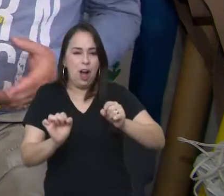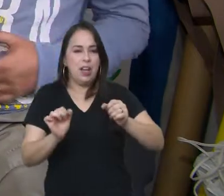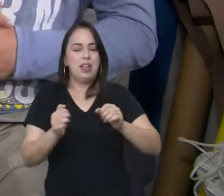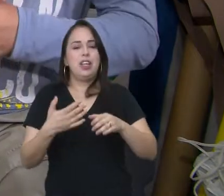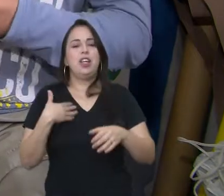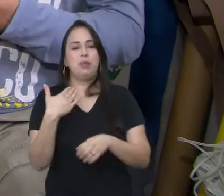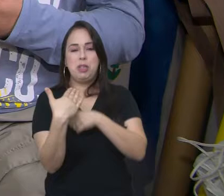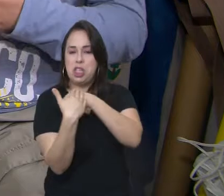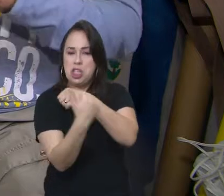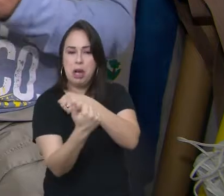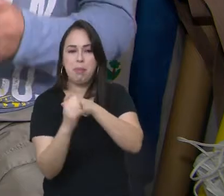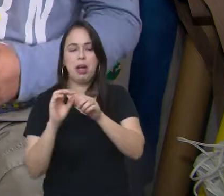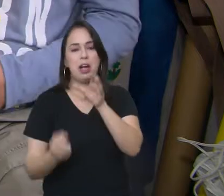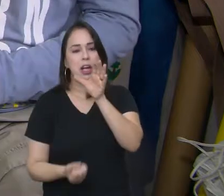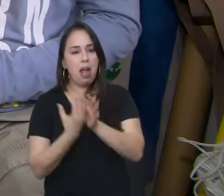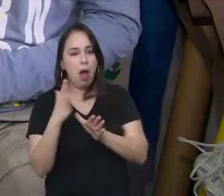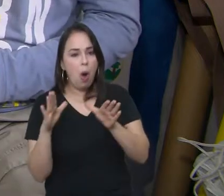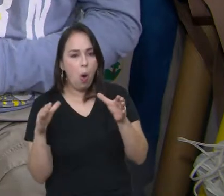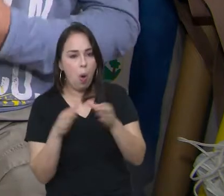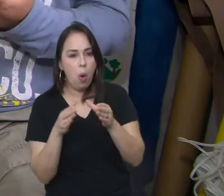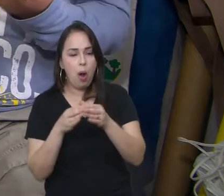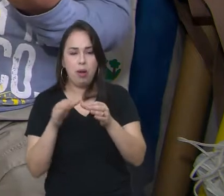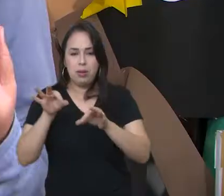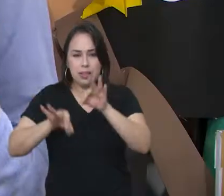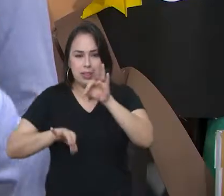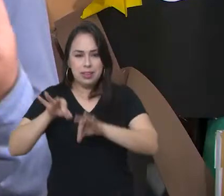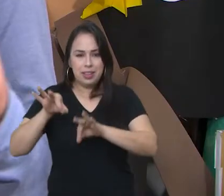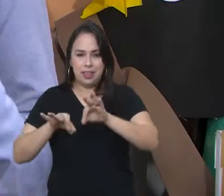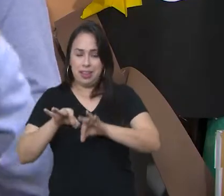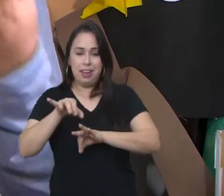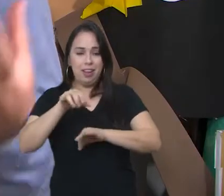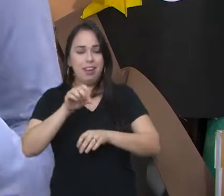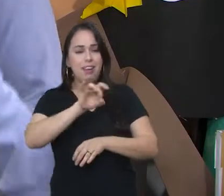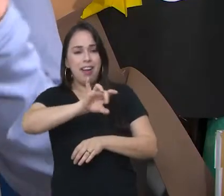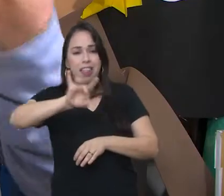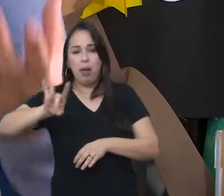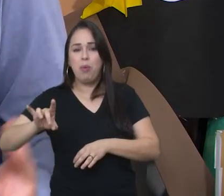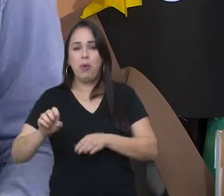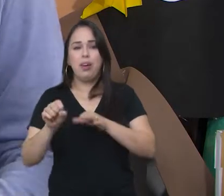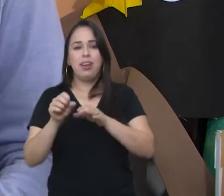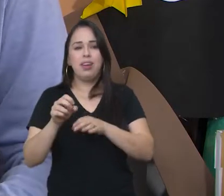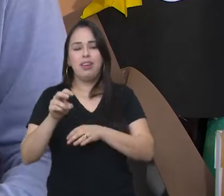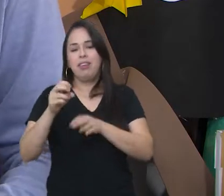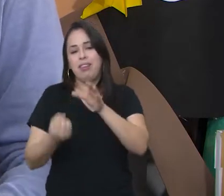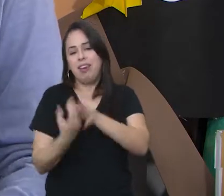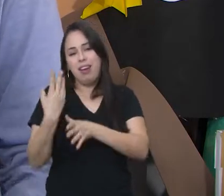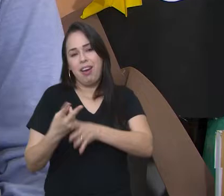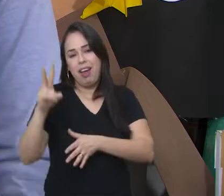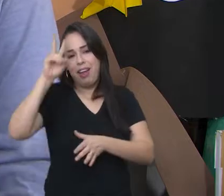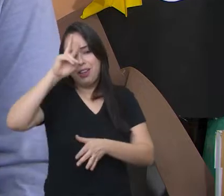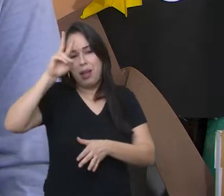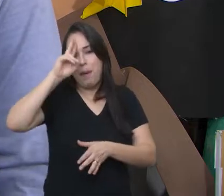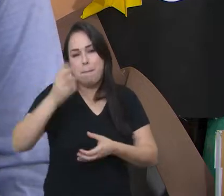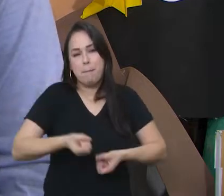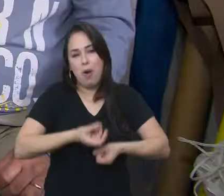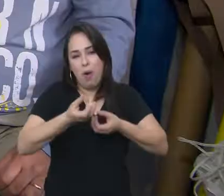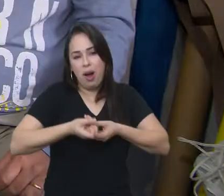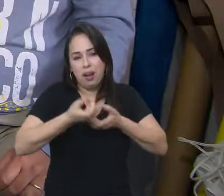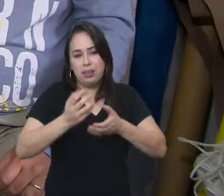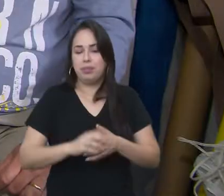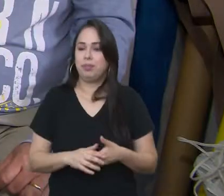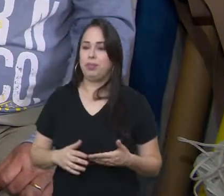um grupo e fazer essa oficina de criar a sua própria história, seus poemas, e a gente tem muitas histórias dentro de